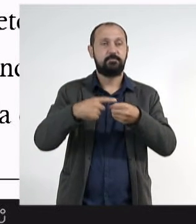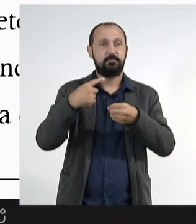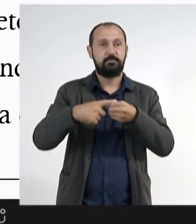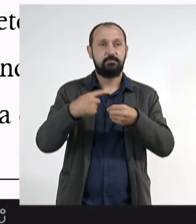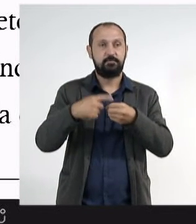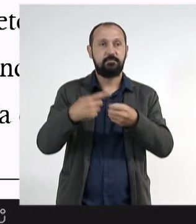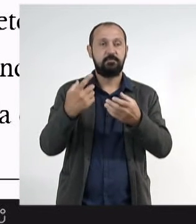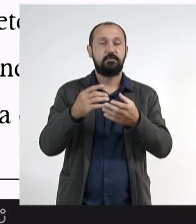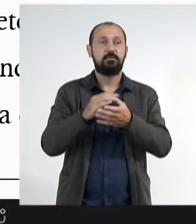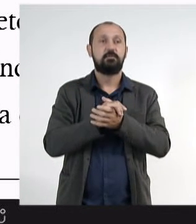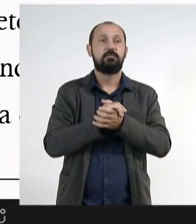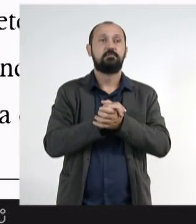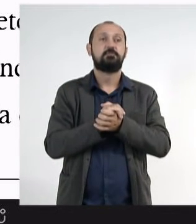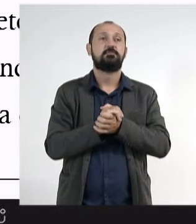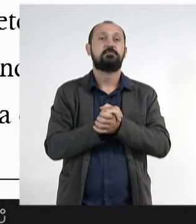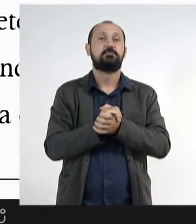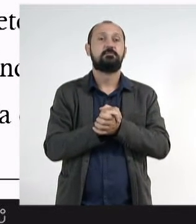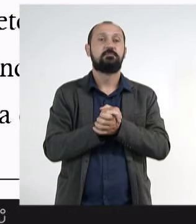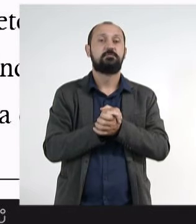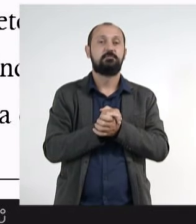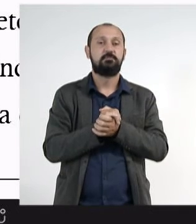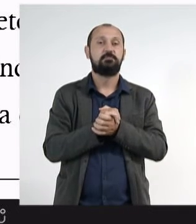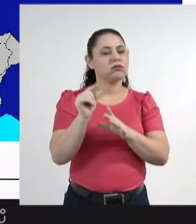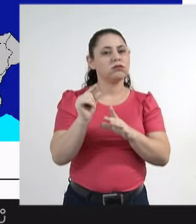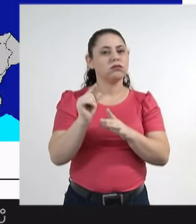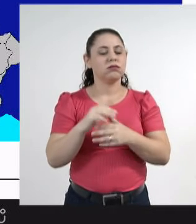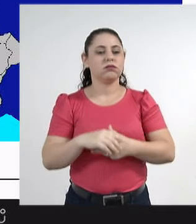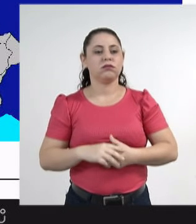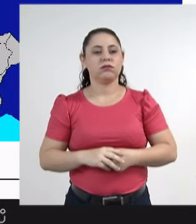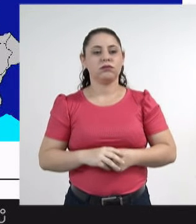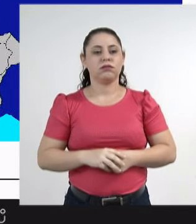parar no ar, que depois vai para a superfície.